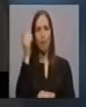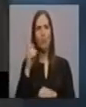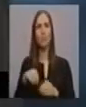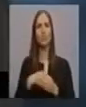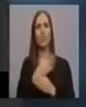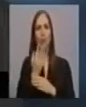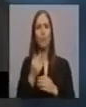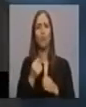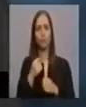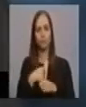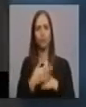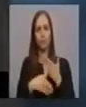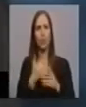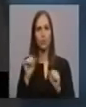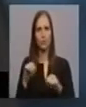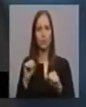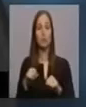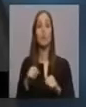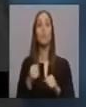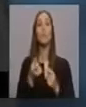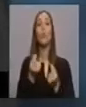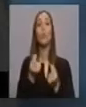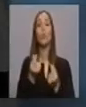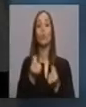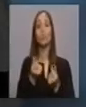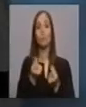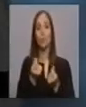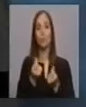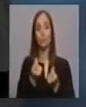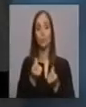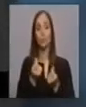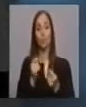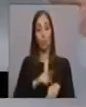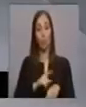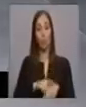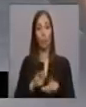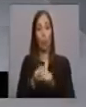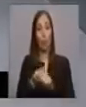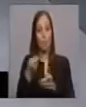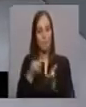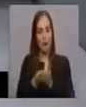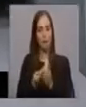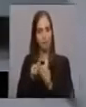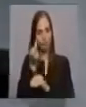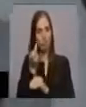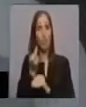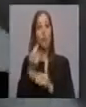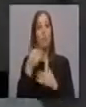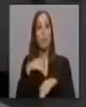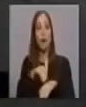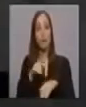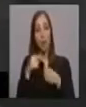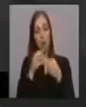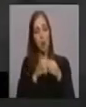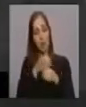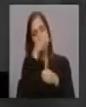os preços são mais elevados no retalho o consumidor paga mais mas parte destaque no rótulo que não